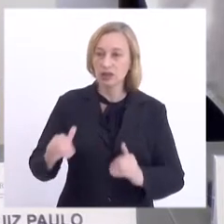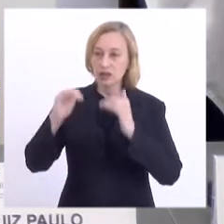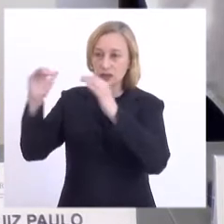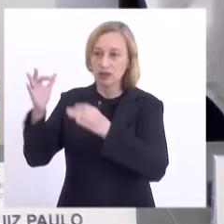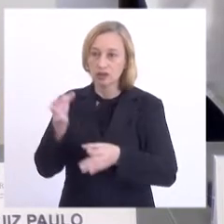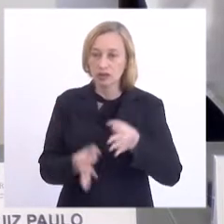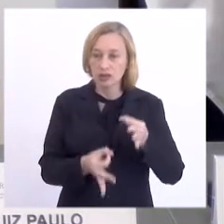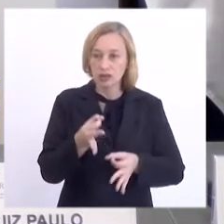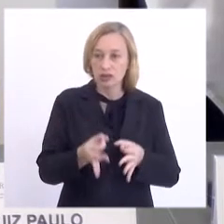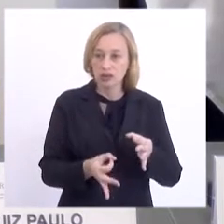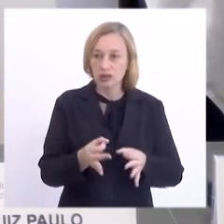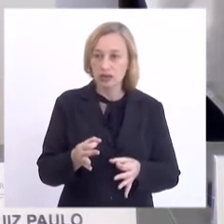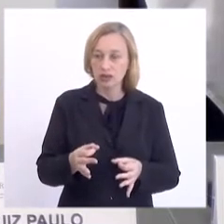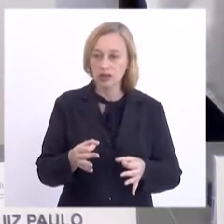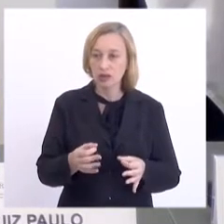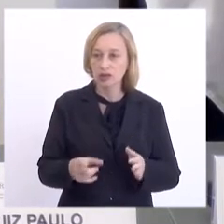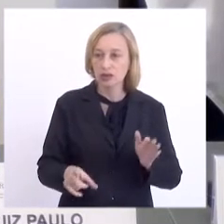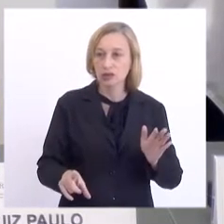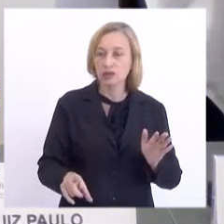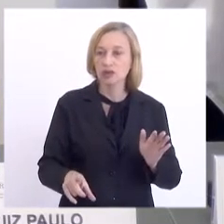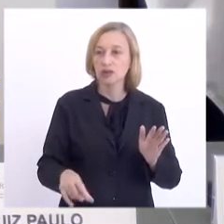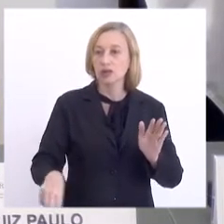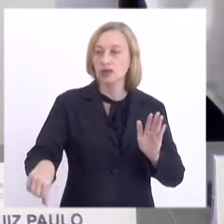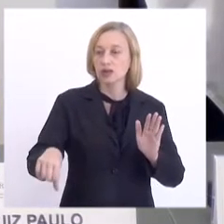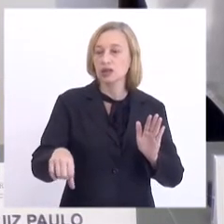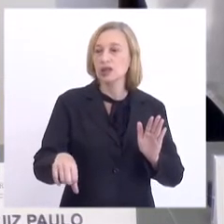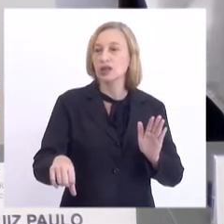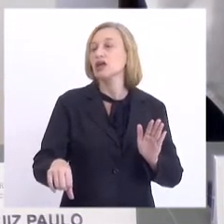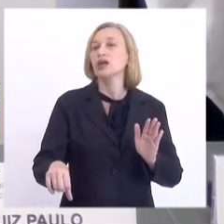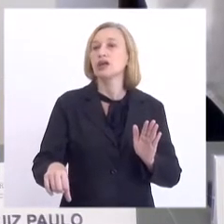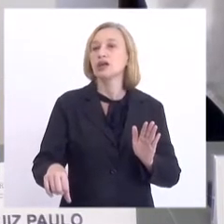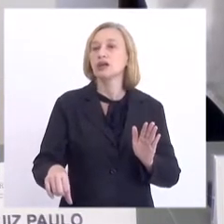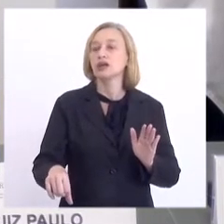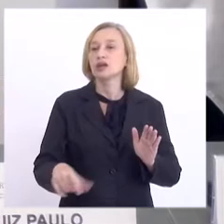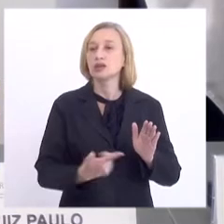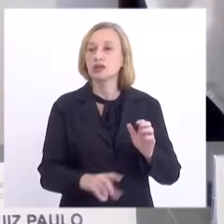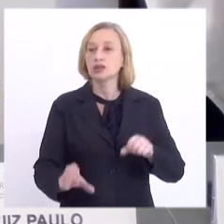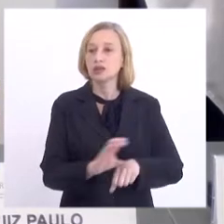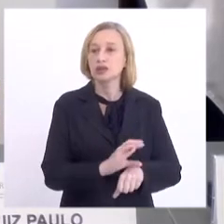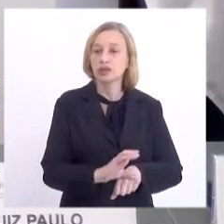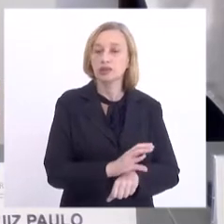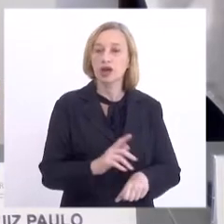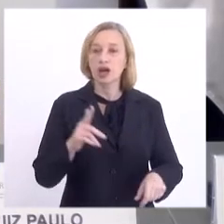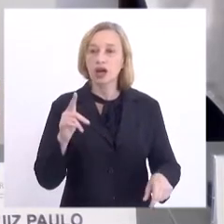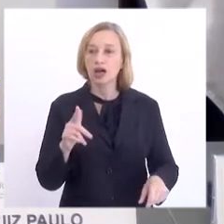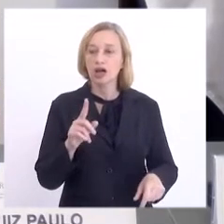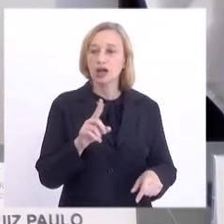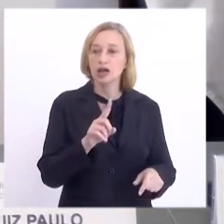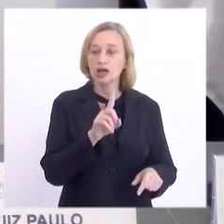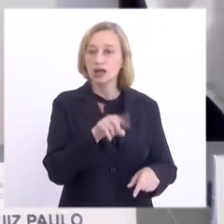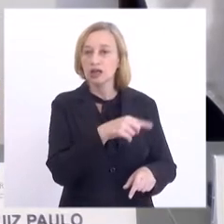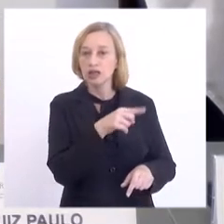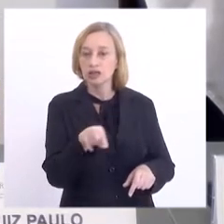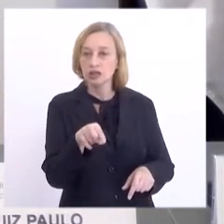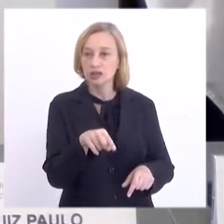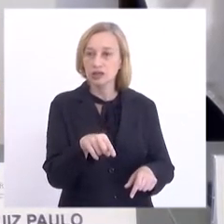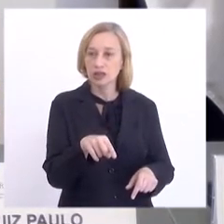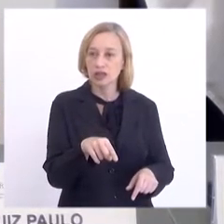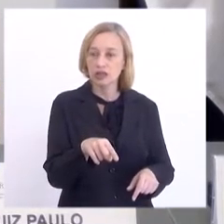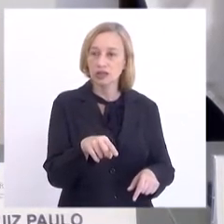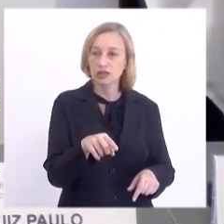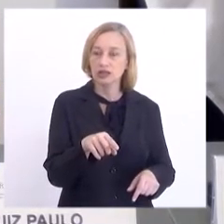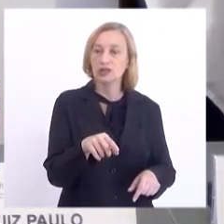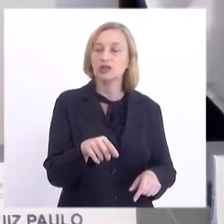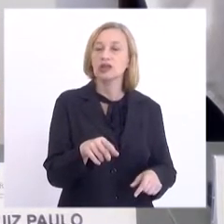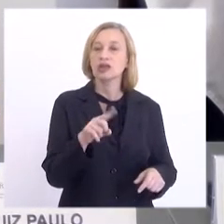consonalidade para cortar as sobre a Lei a potência que a gente aprovou do fundo